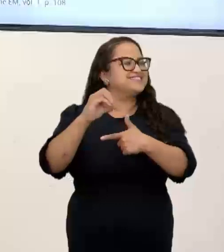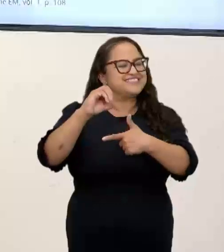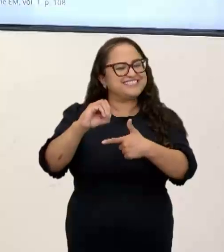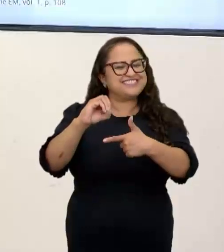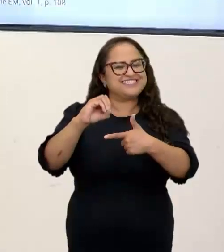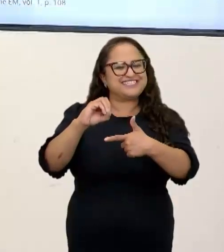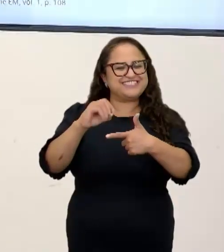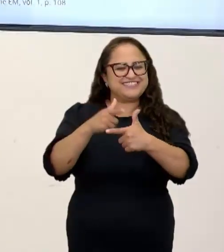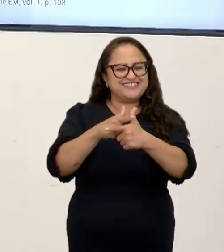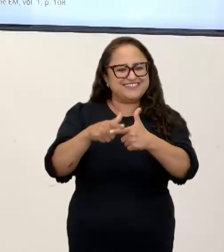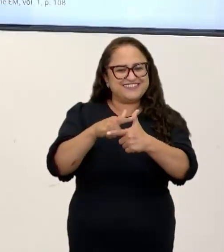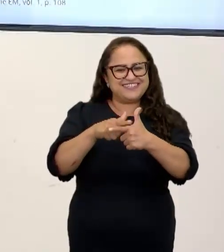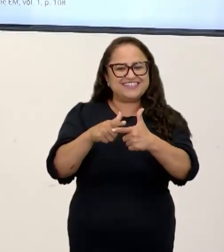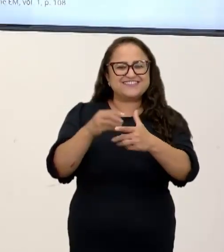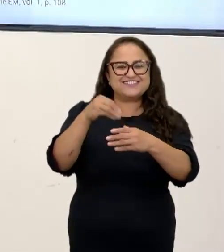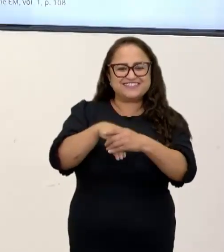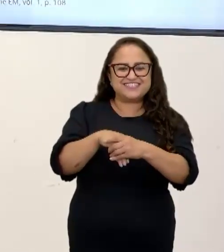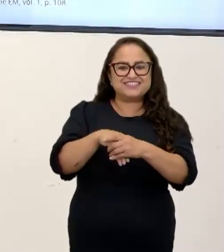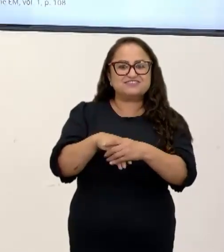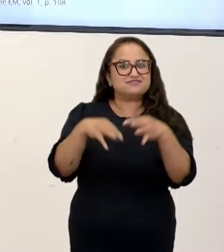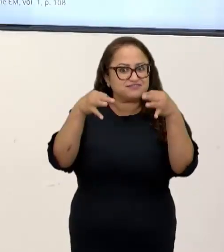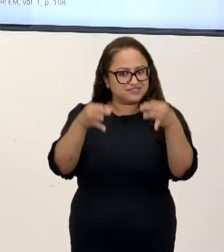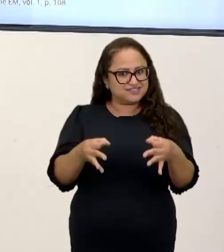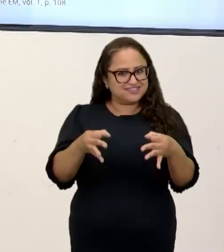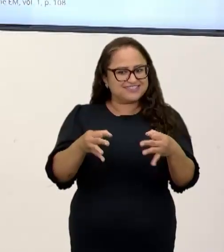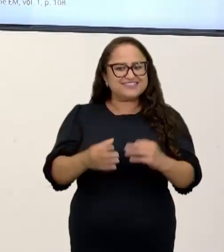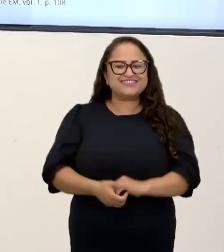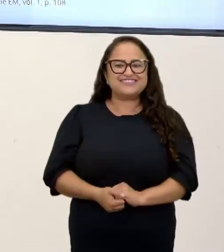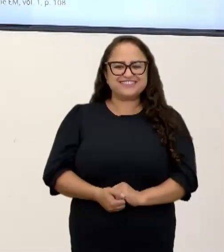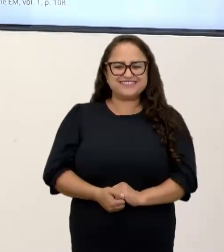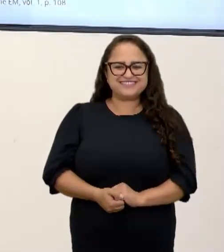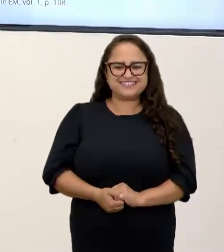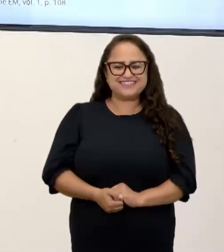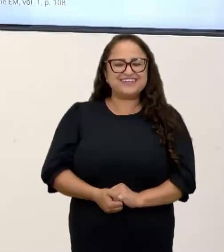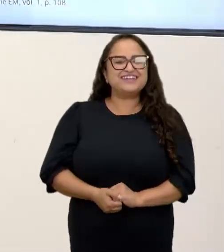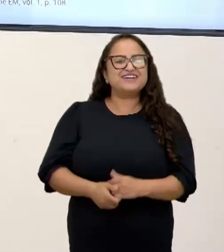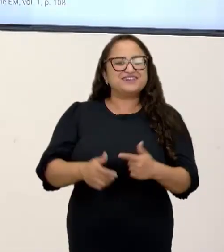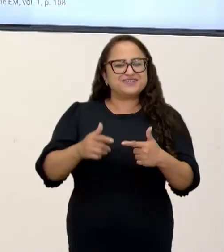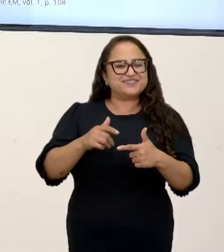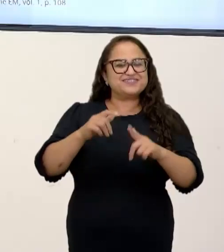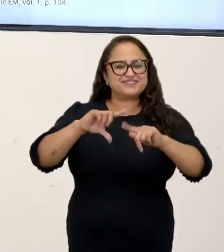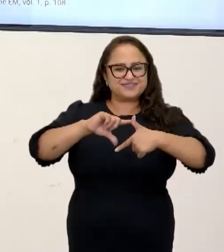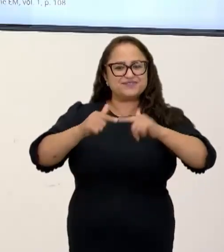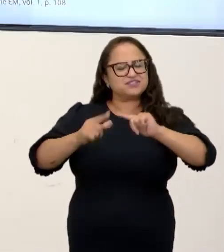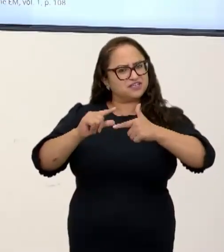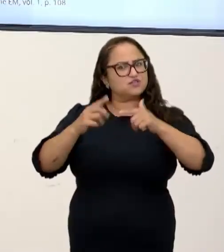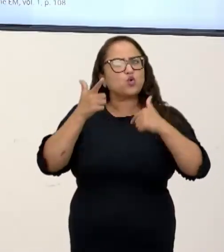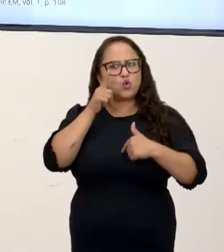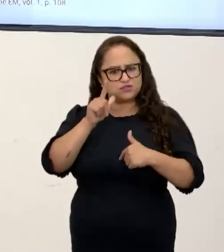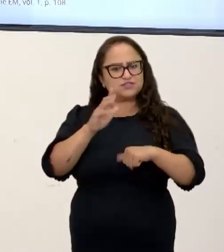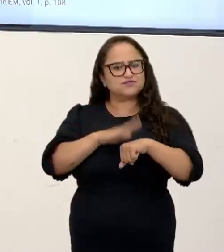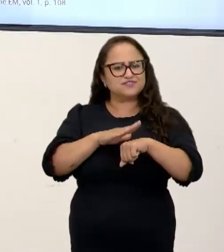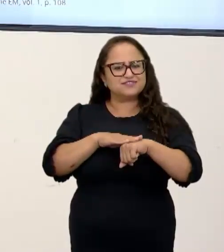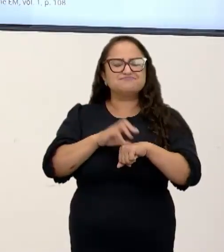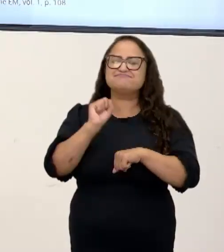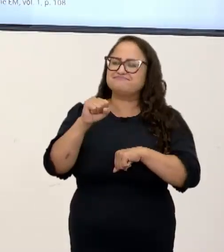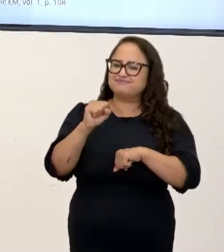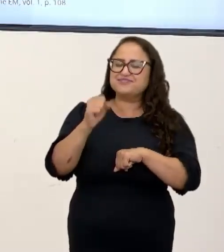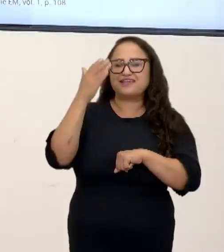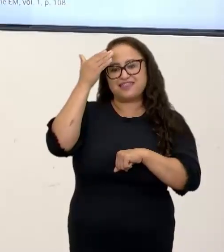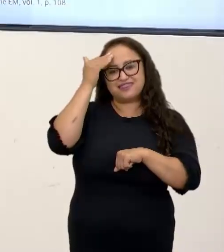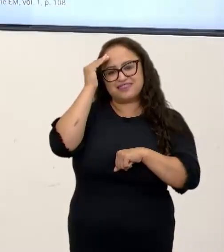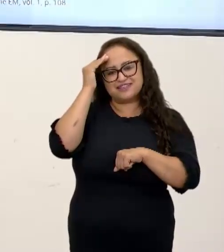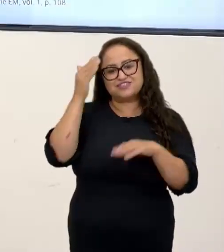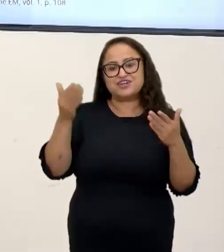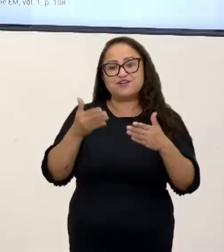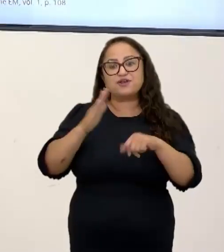deu exatamente 4, quer dizer que dá exato. Dá certinho? Com quadrado dá para fazer? Ah, dá. Entendi, professora. Então